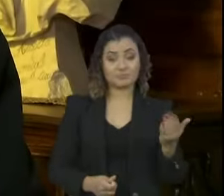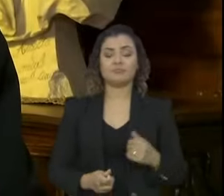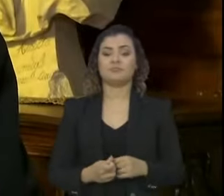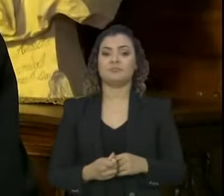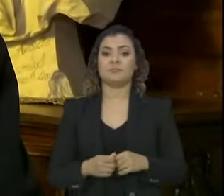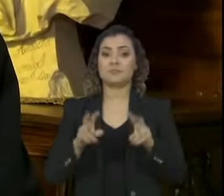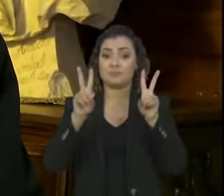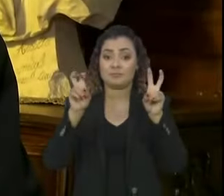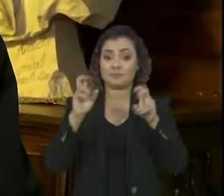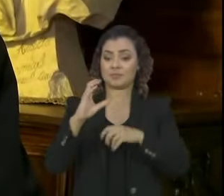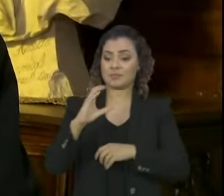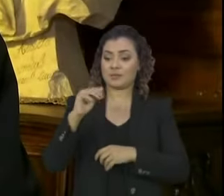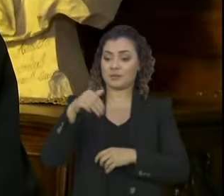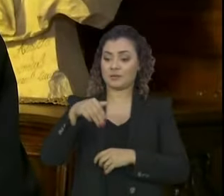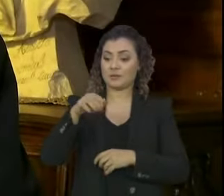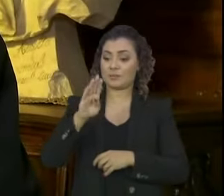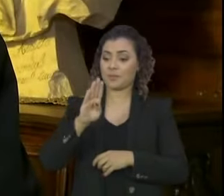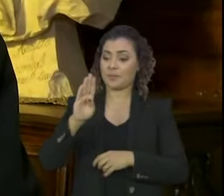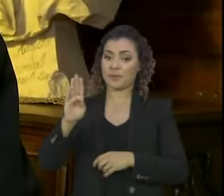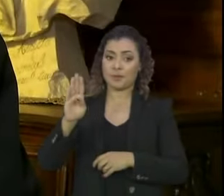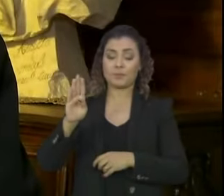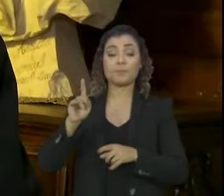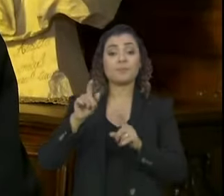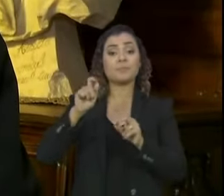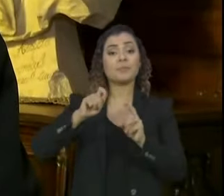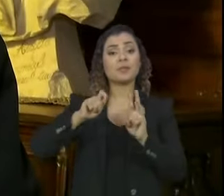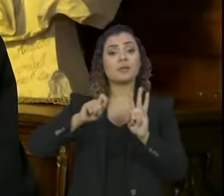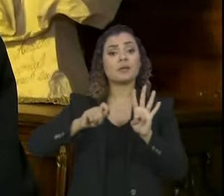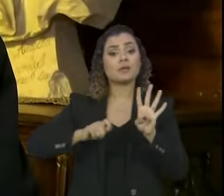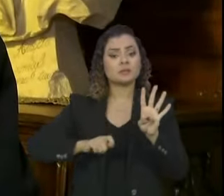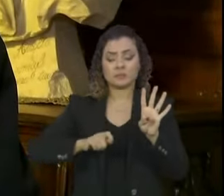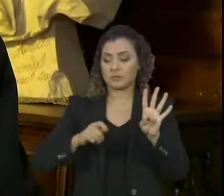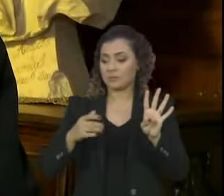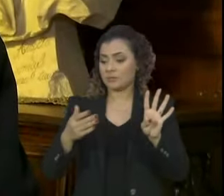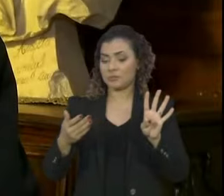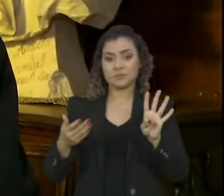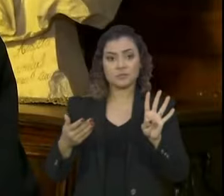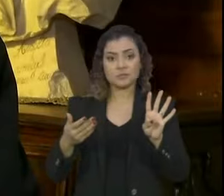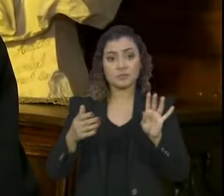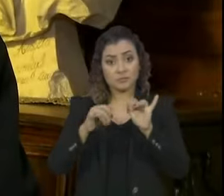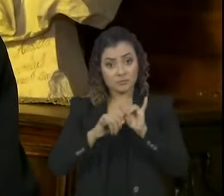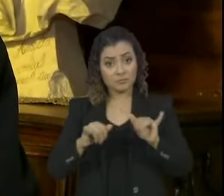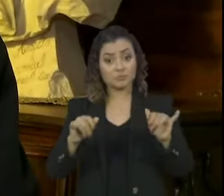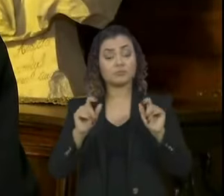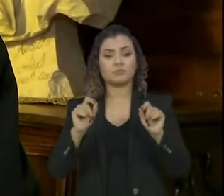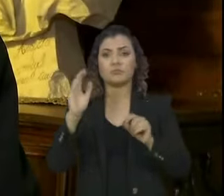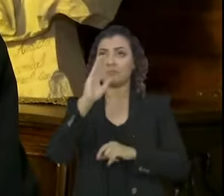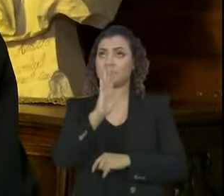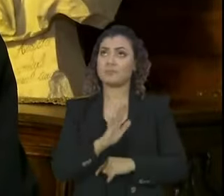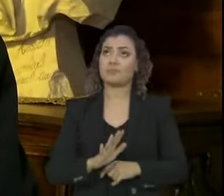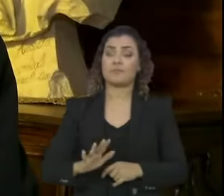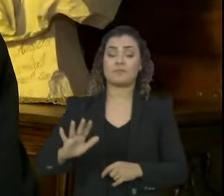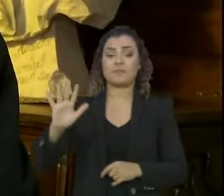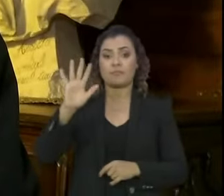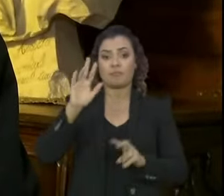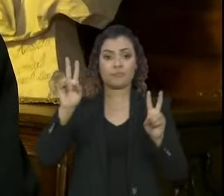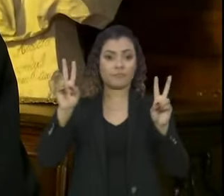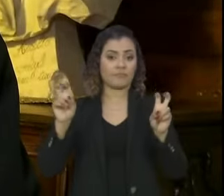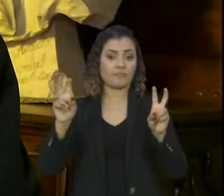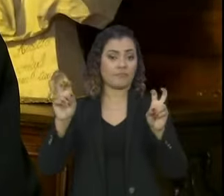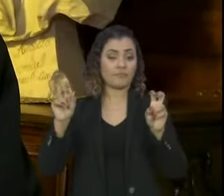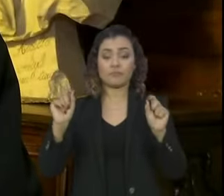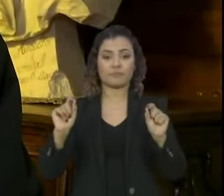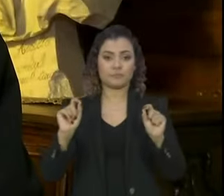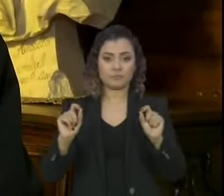voz falada sem beber sem beber a meses lançou o ação em todo o Brasil é